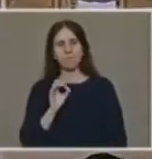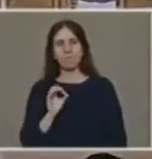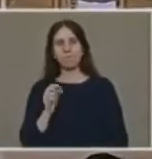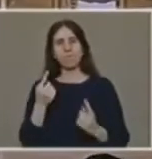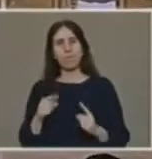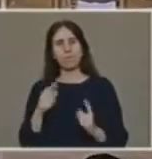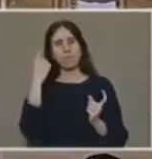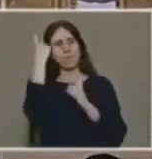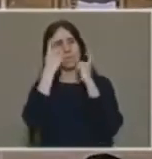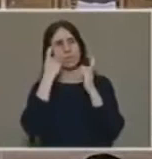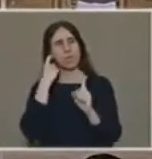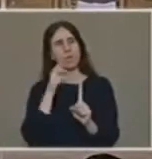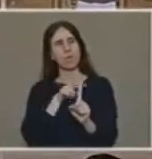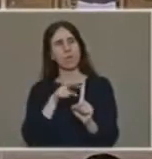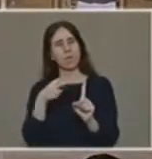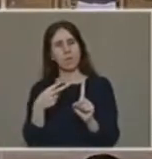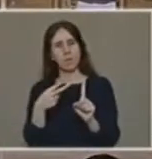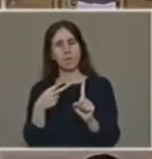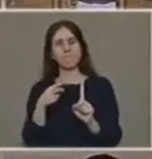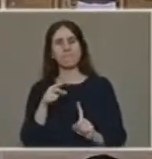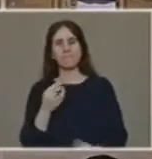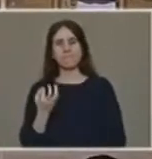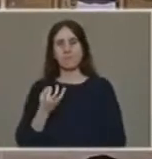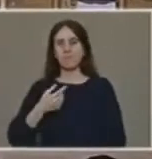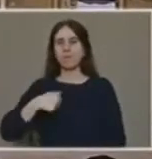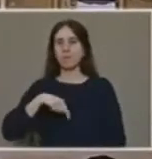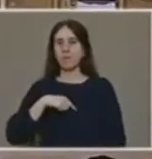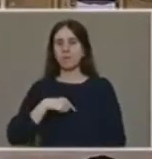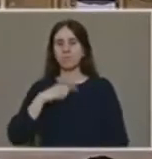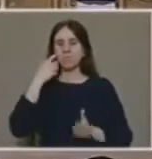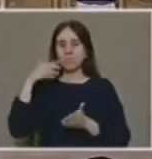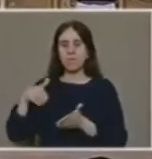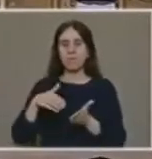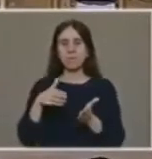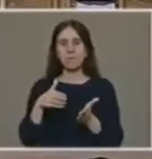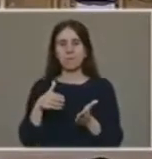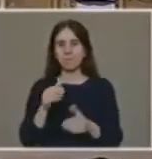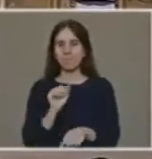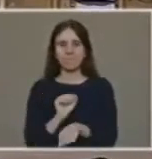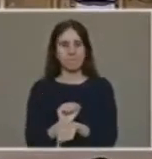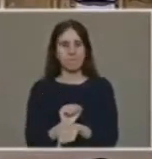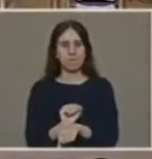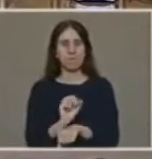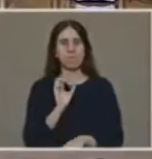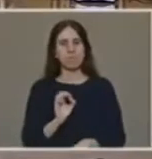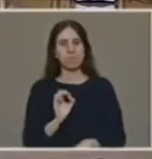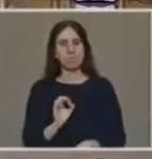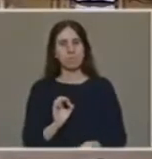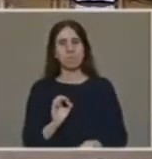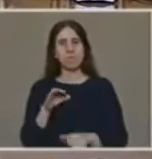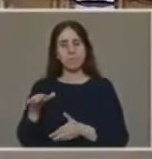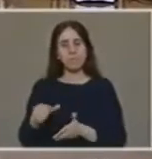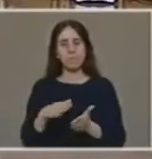meramente racional, entraríamos num caminho sem saída, teríamos um percurso